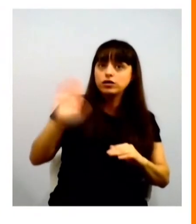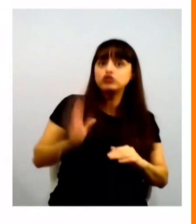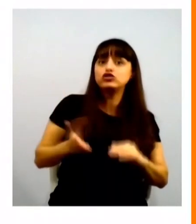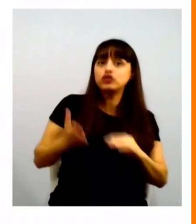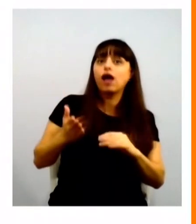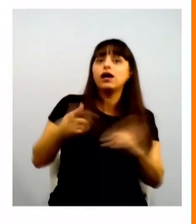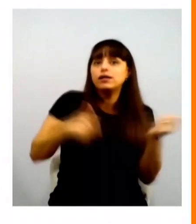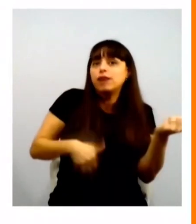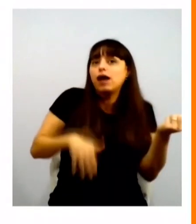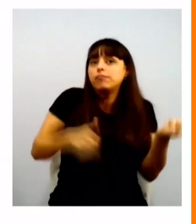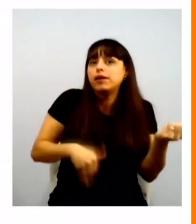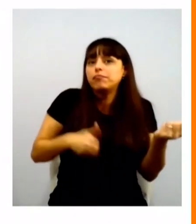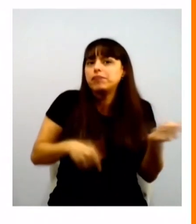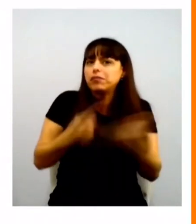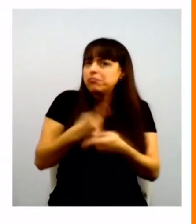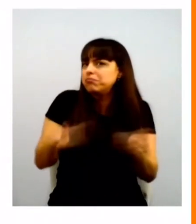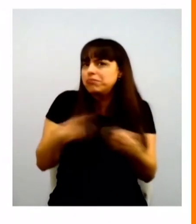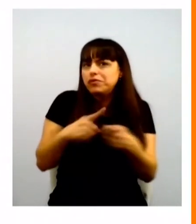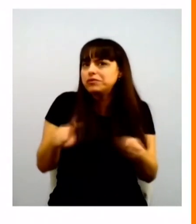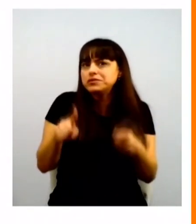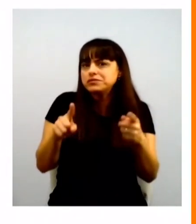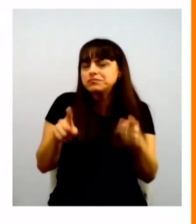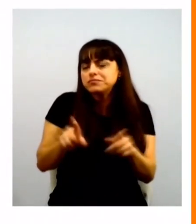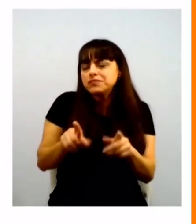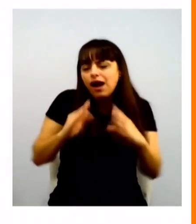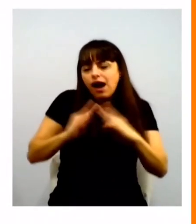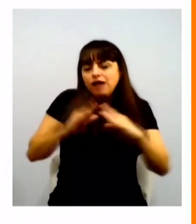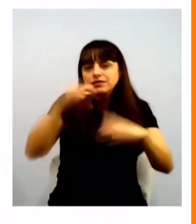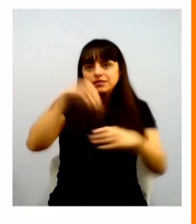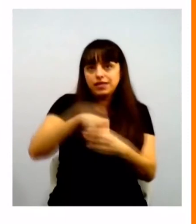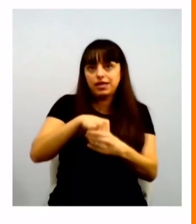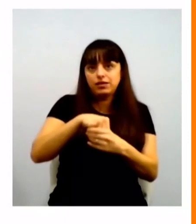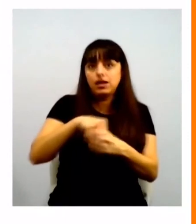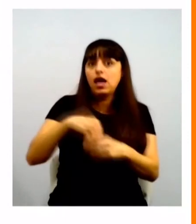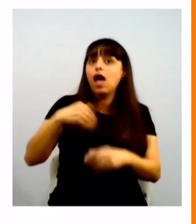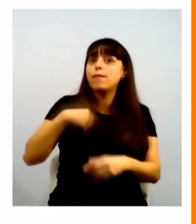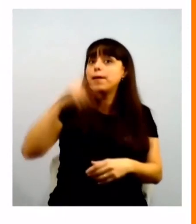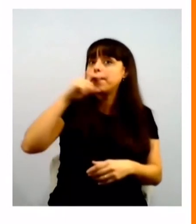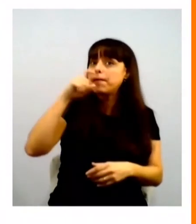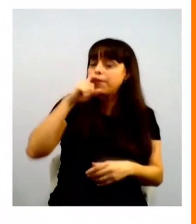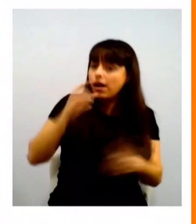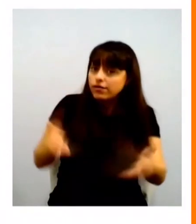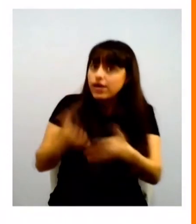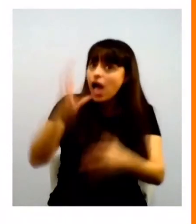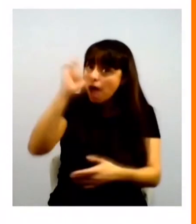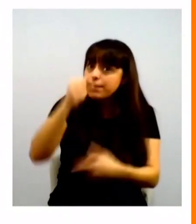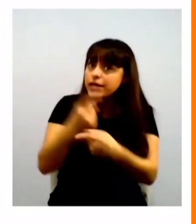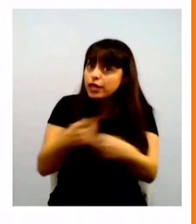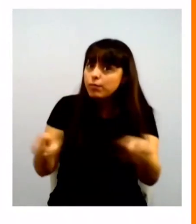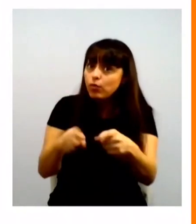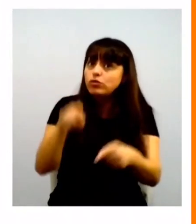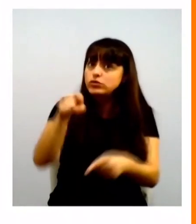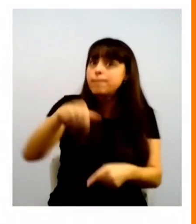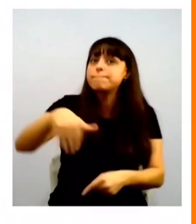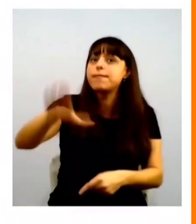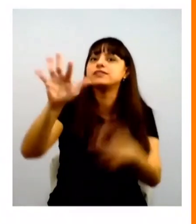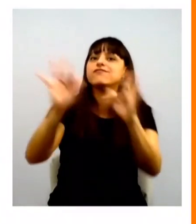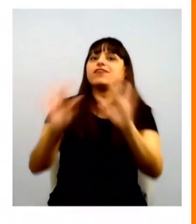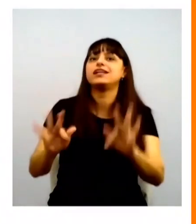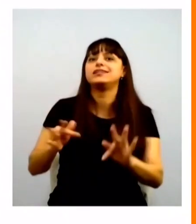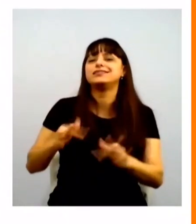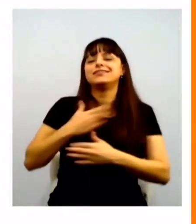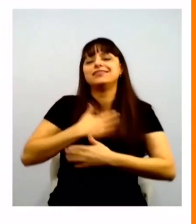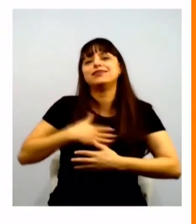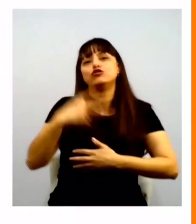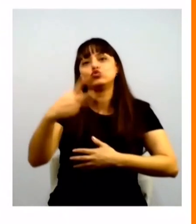fazíamos música. E, meu pai me dizia, aprende música porque serás mais feliz. Serás mais feliz.